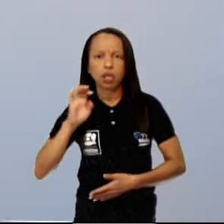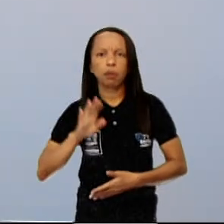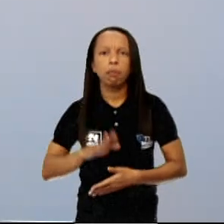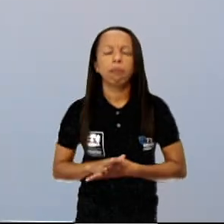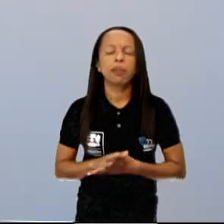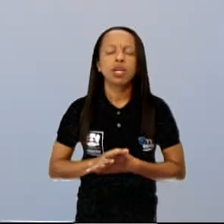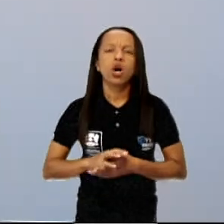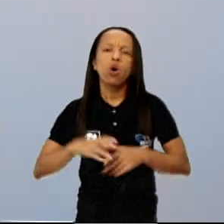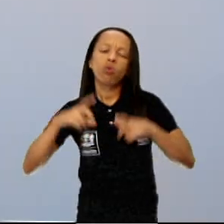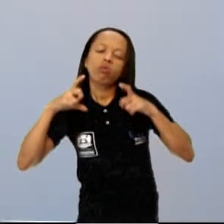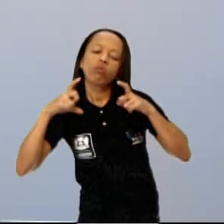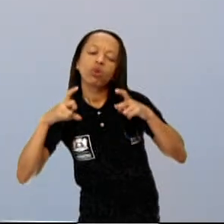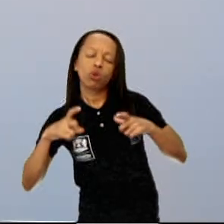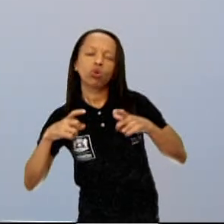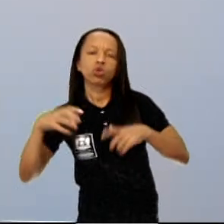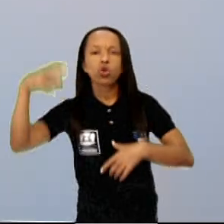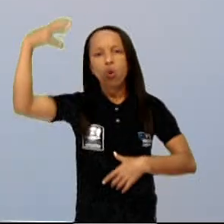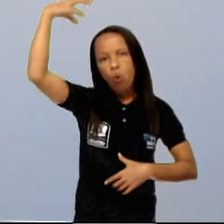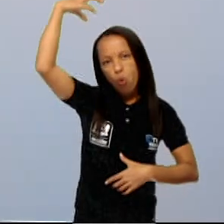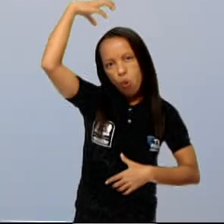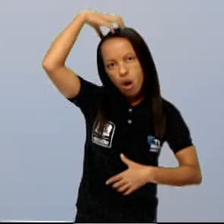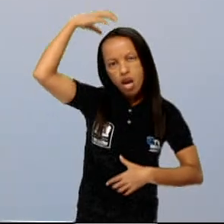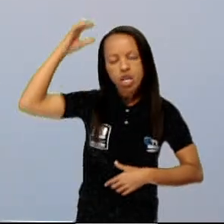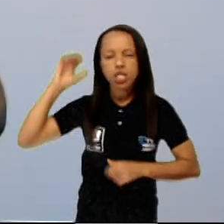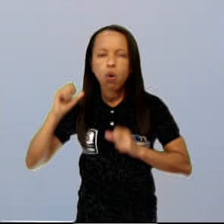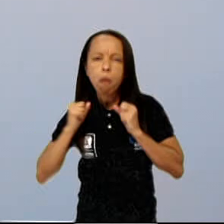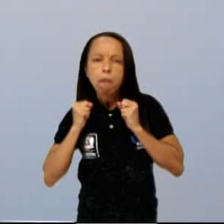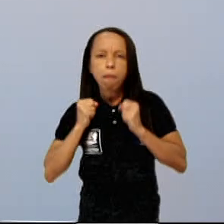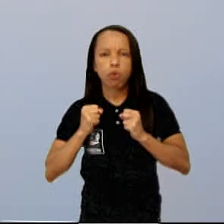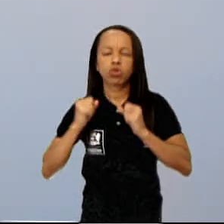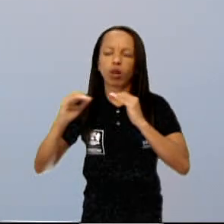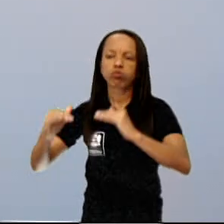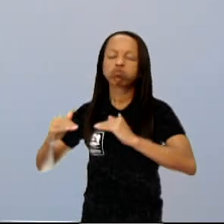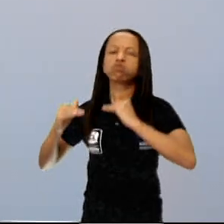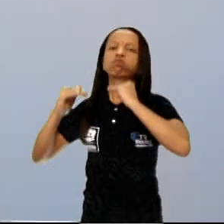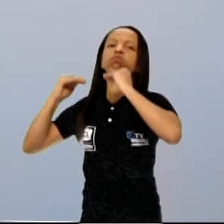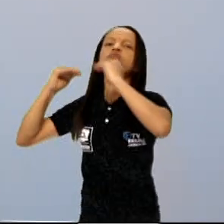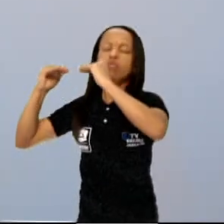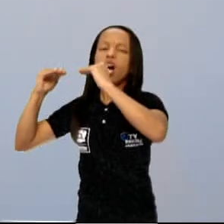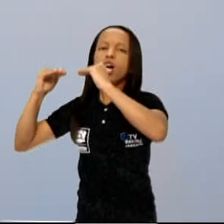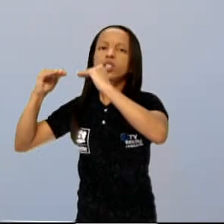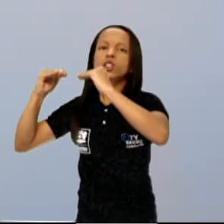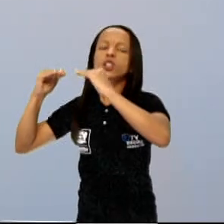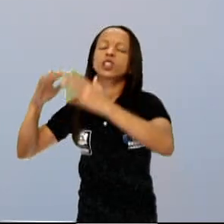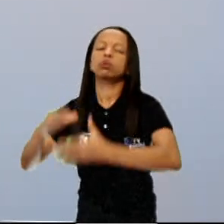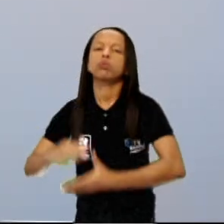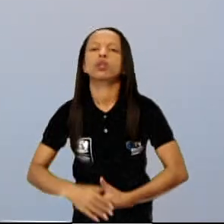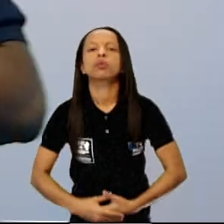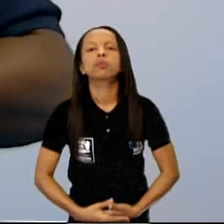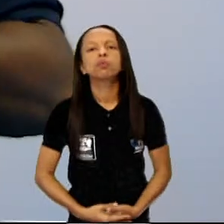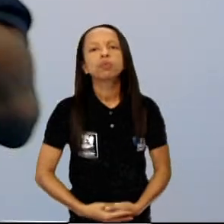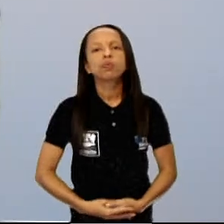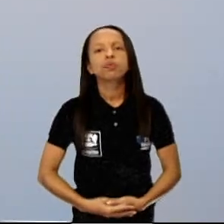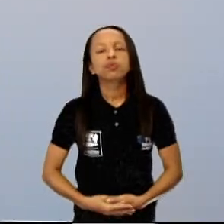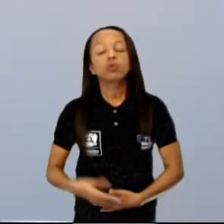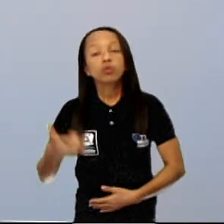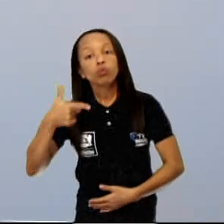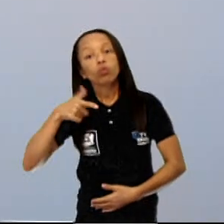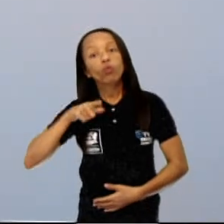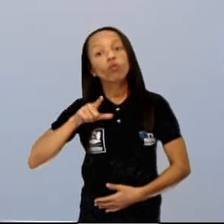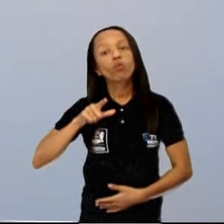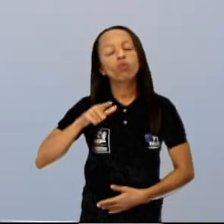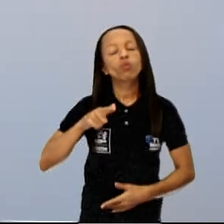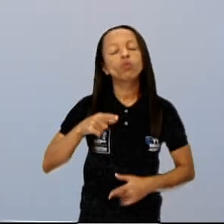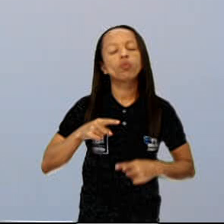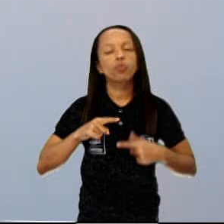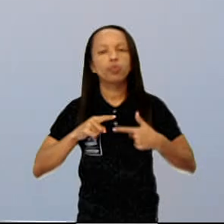regime absolutista ou monarquia absolutista, ok? E era dessa maneira que ele funcionava. Um outro ponto importante